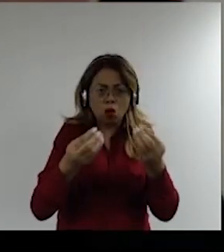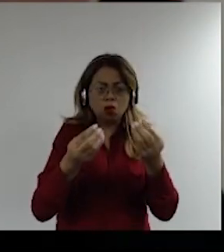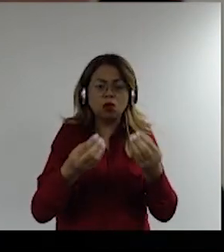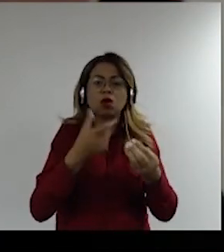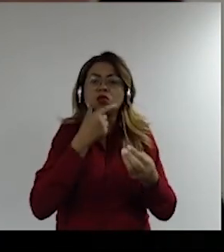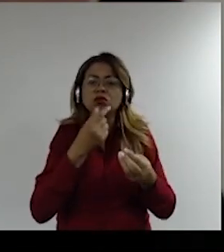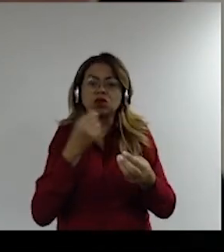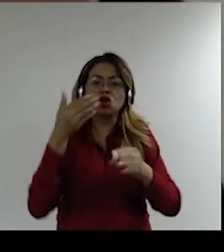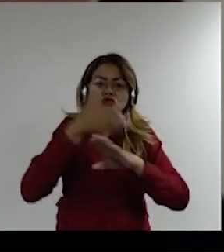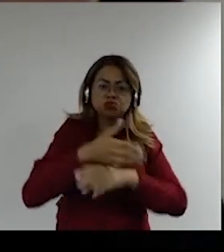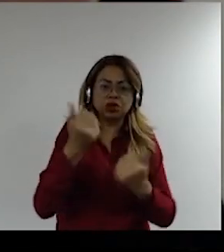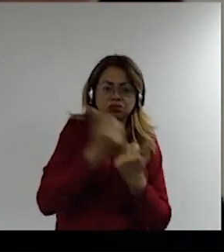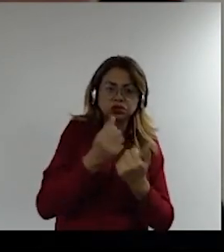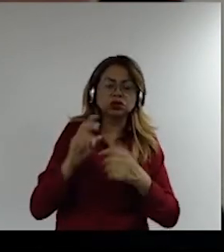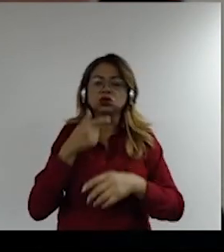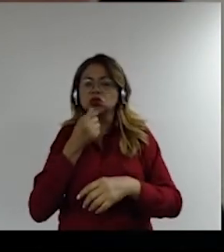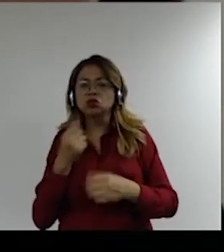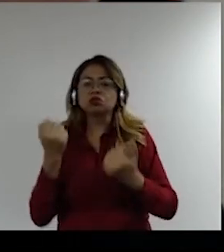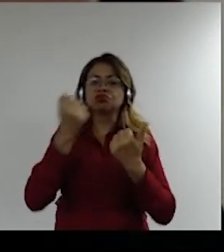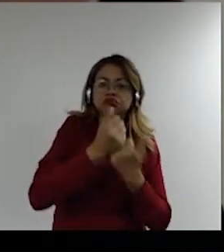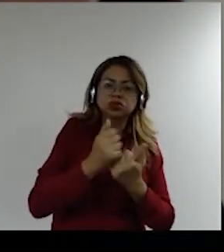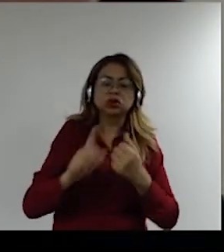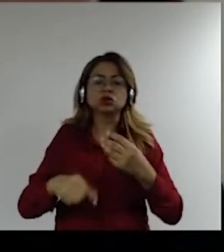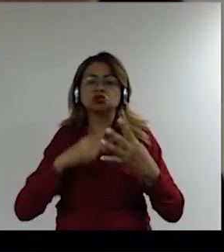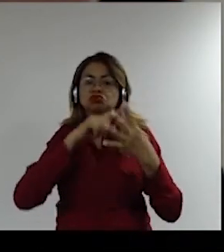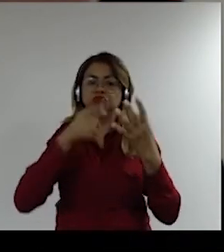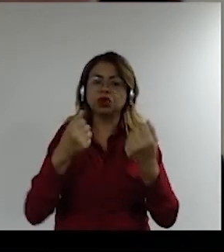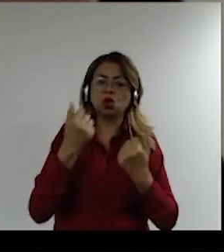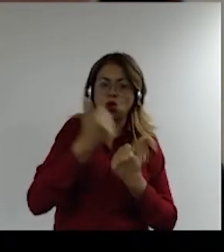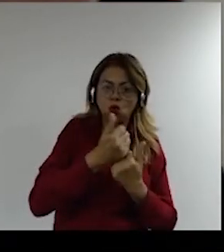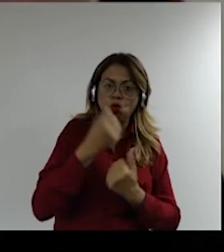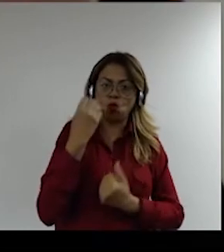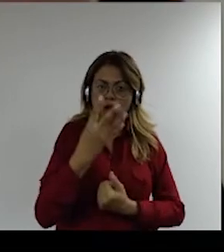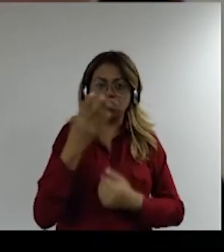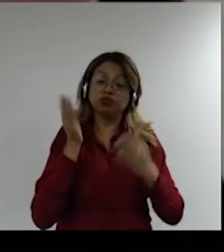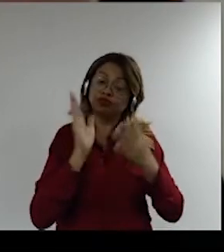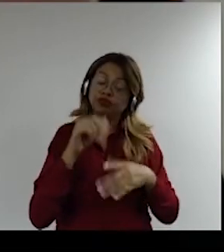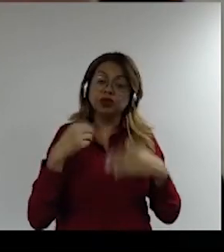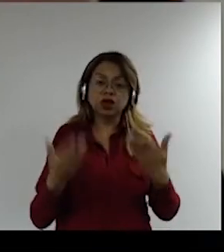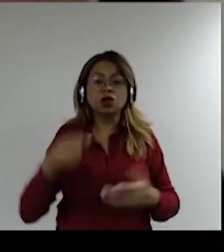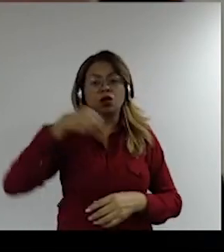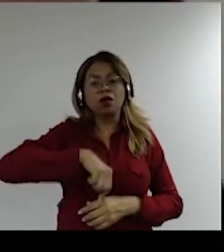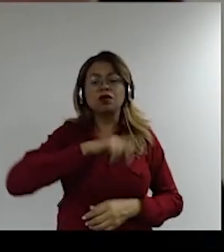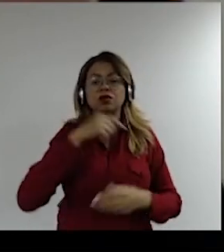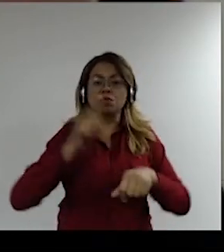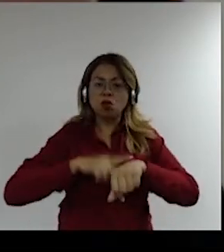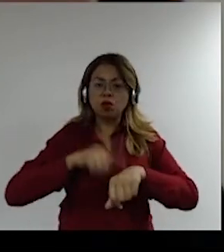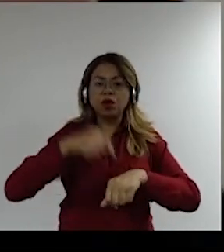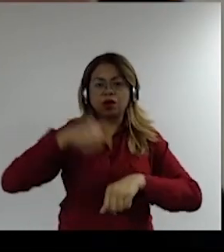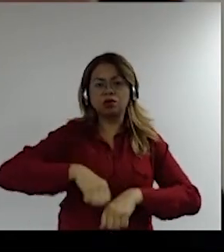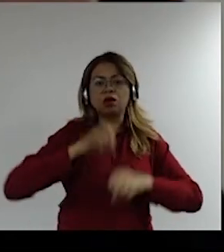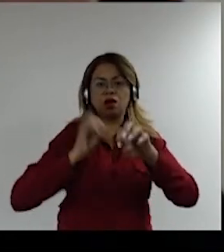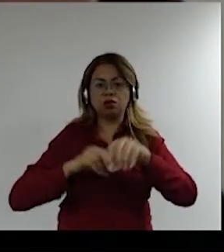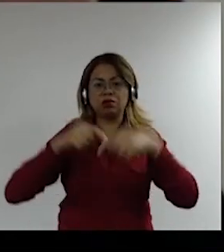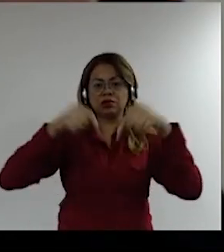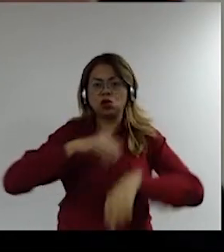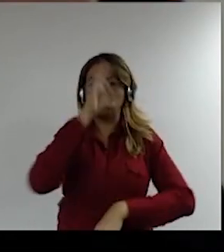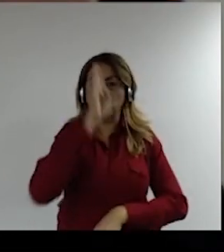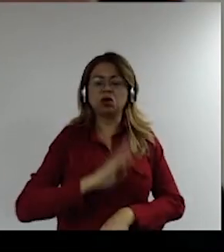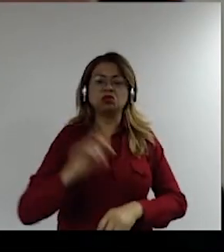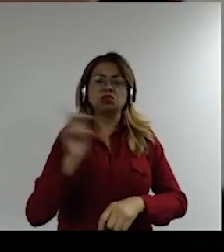que seja inserido no modelo estatal. Algumas políticas públicas, ainda